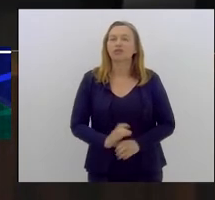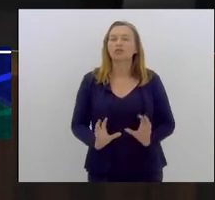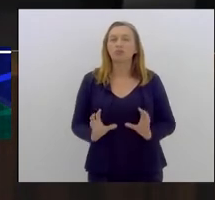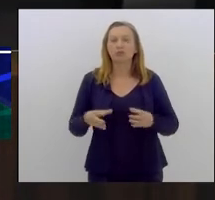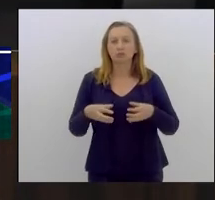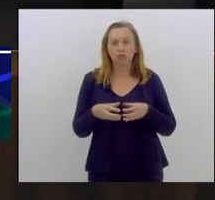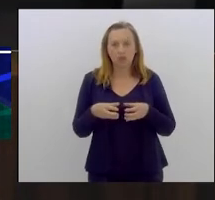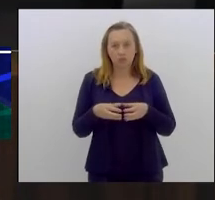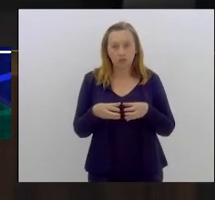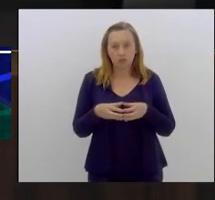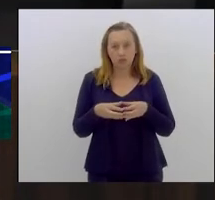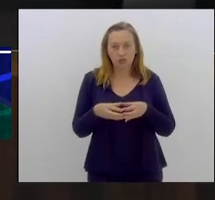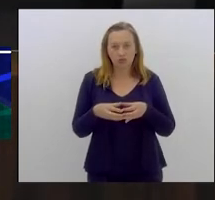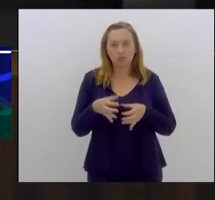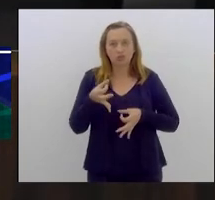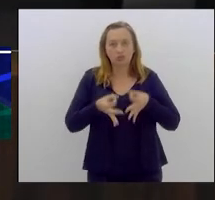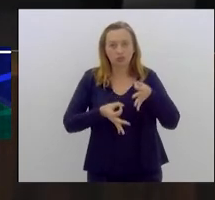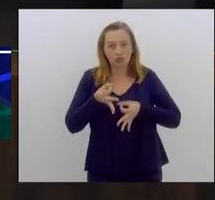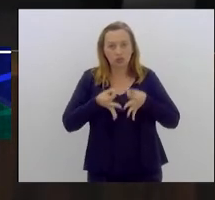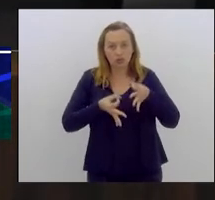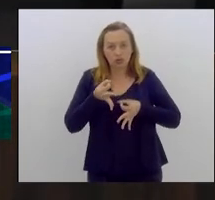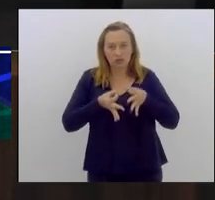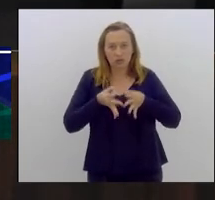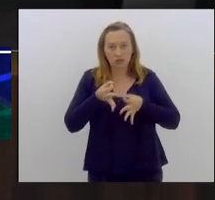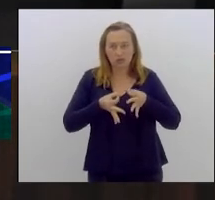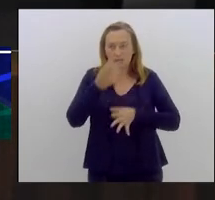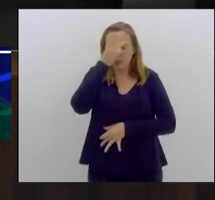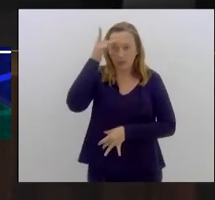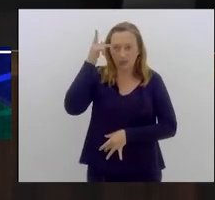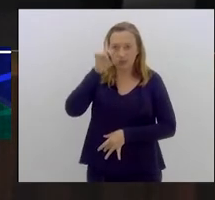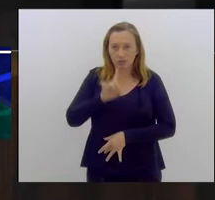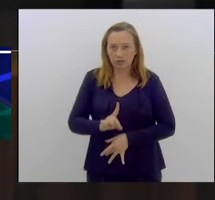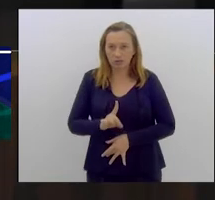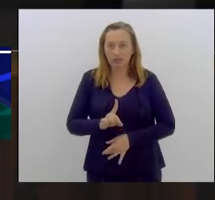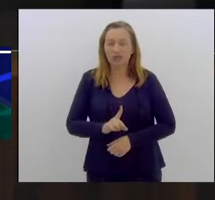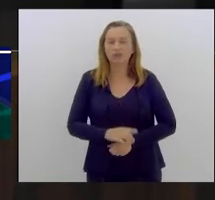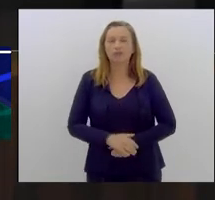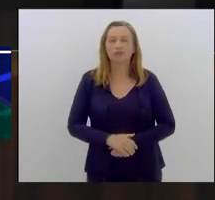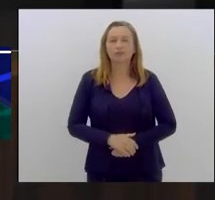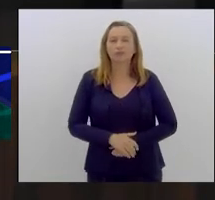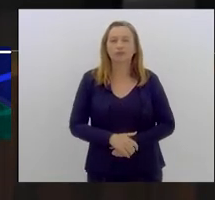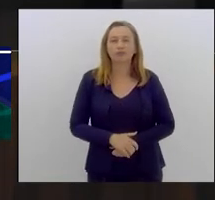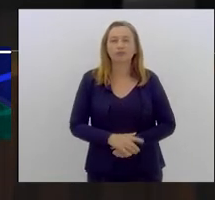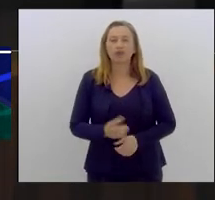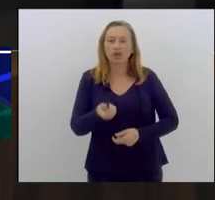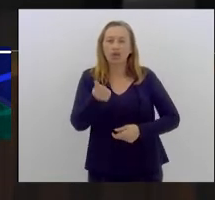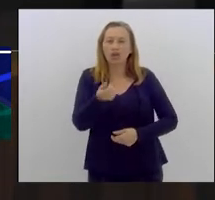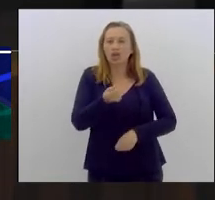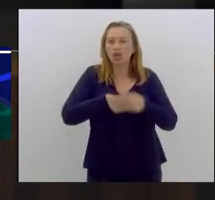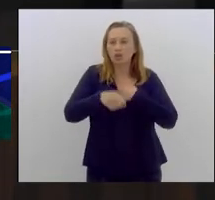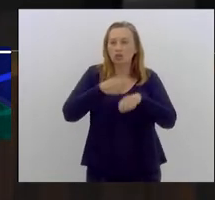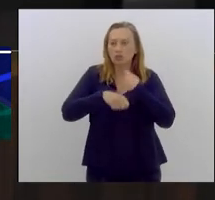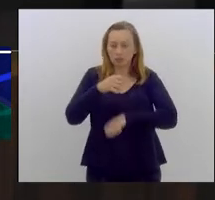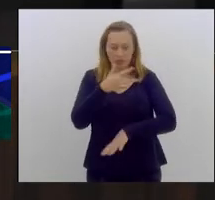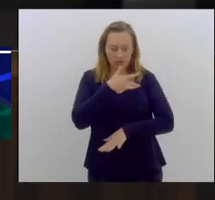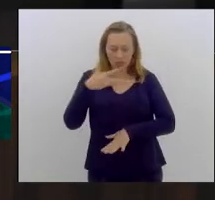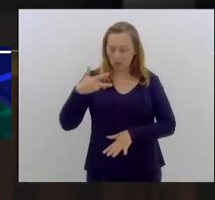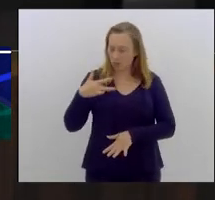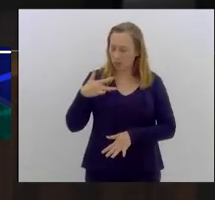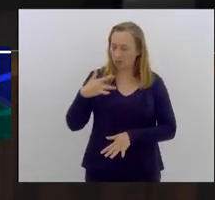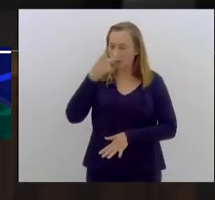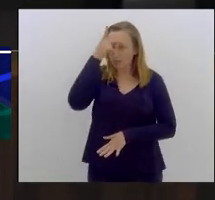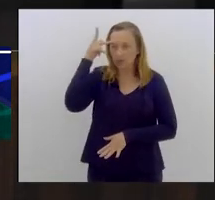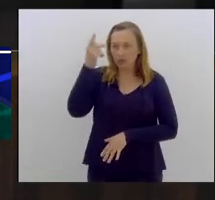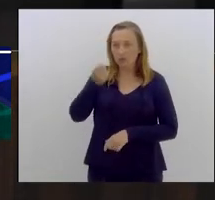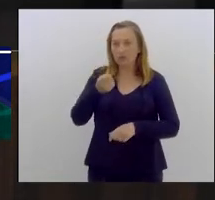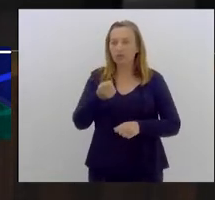Comissão de Constituição e Justiça, a pessoa com deficiência, Economia, de Saúde e da Comissão de